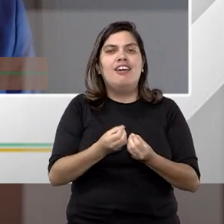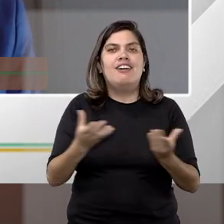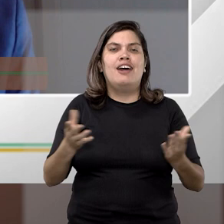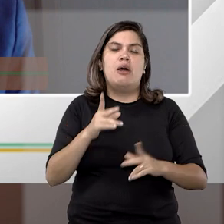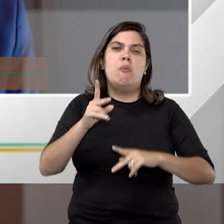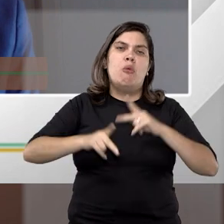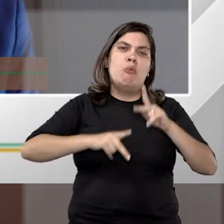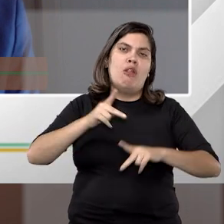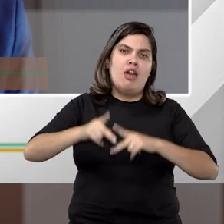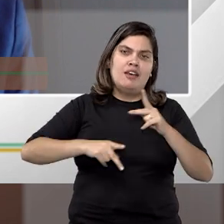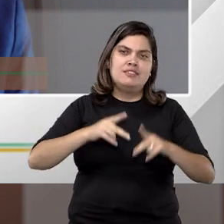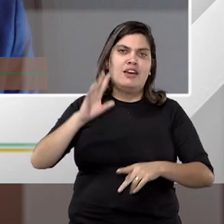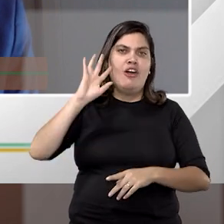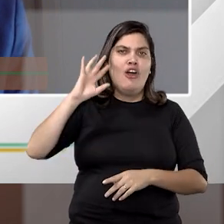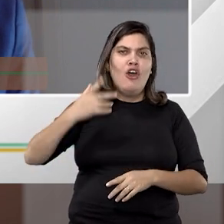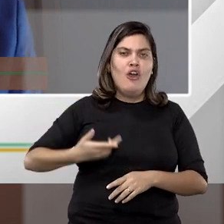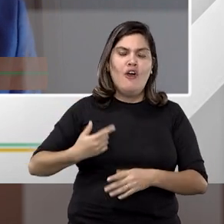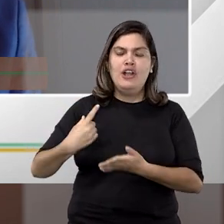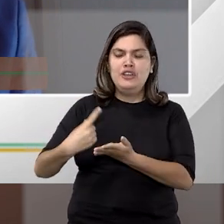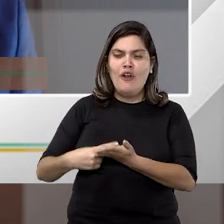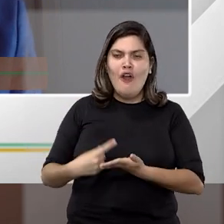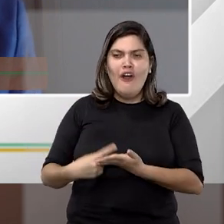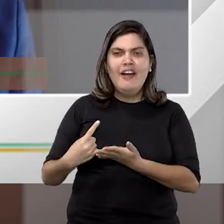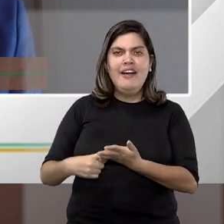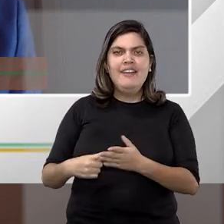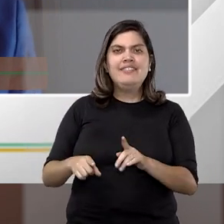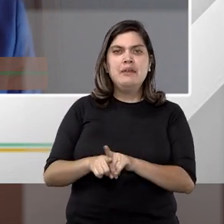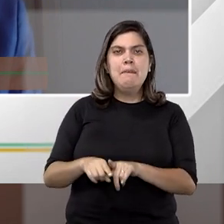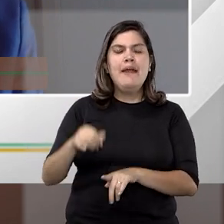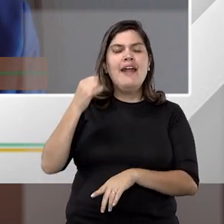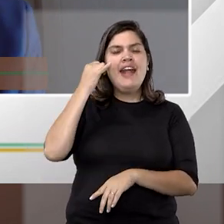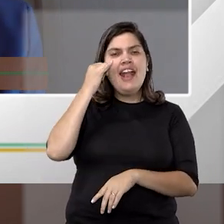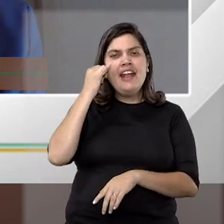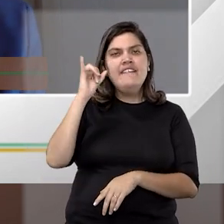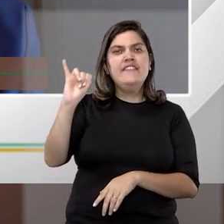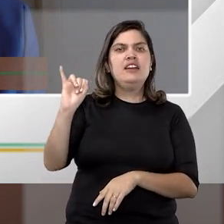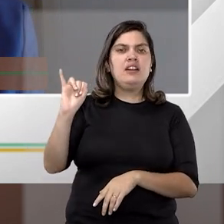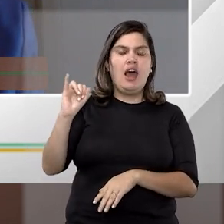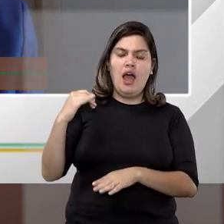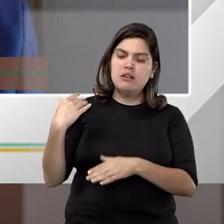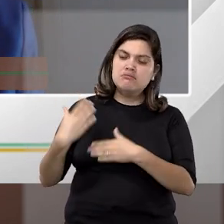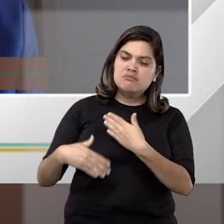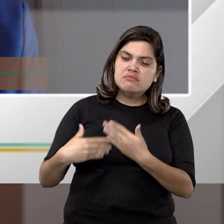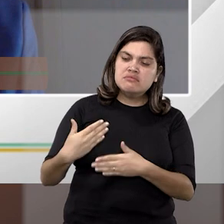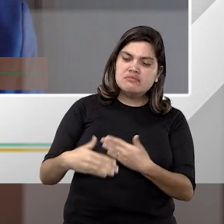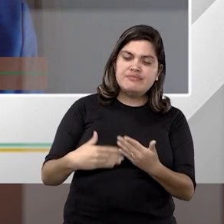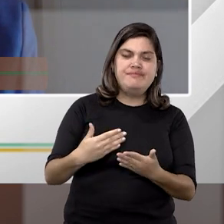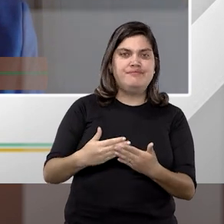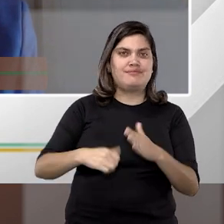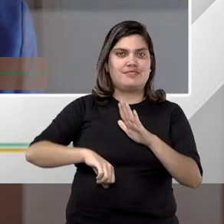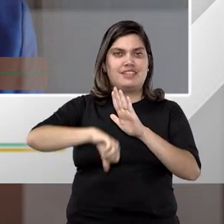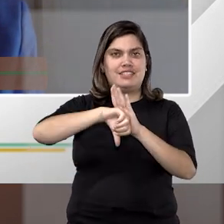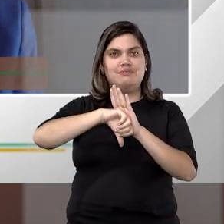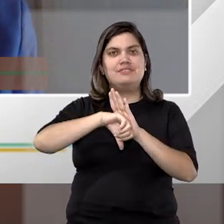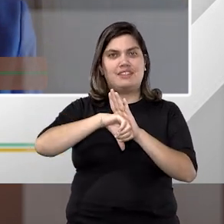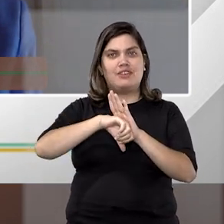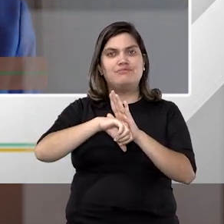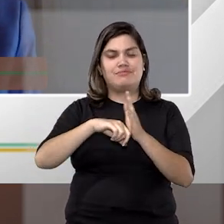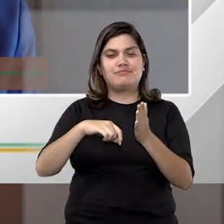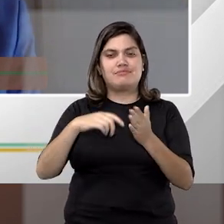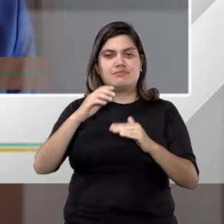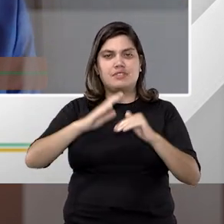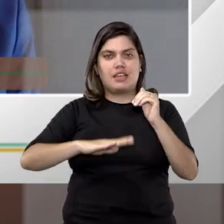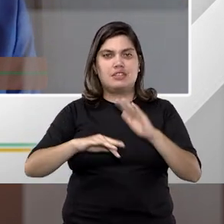proporcionar à população soluções de consenso e evitar Portanto o procedimento criminal